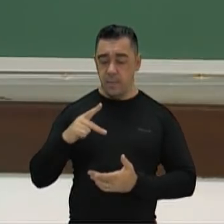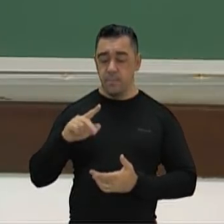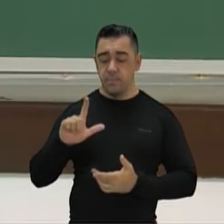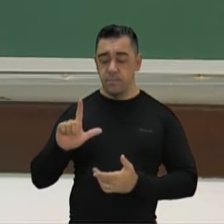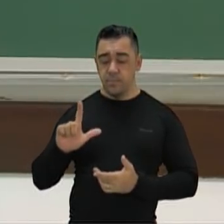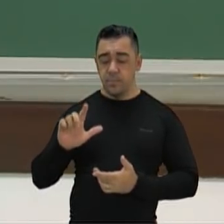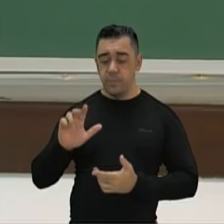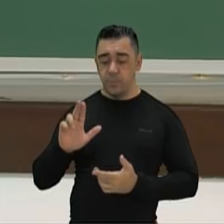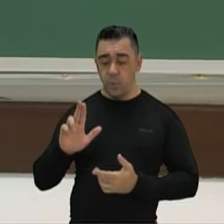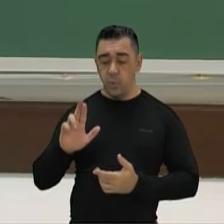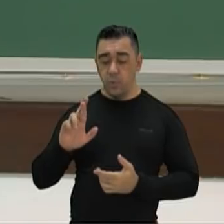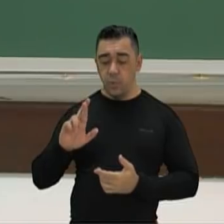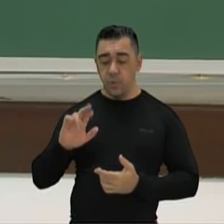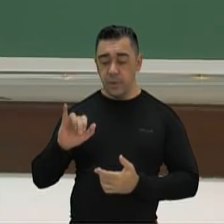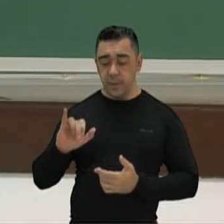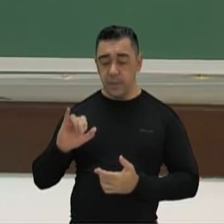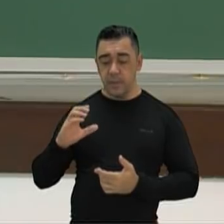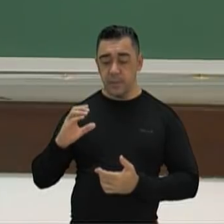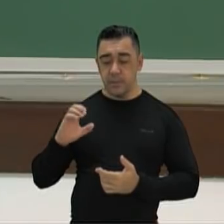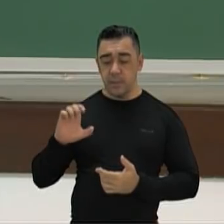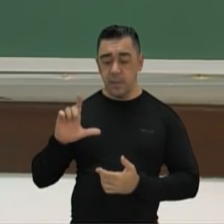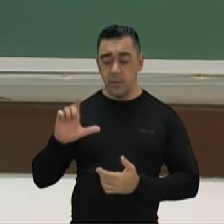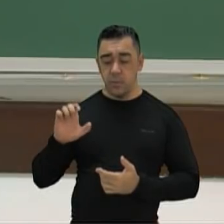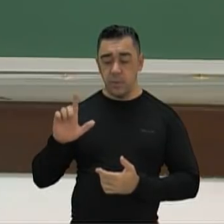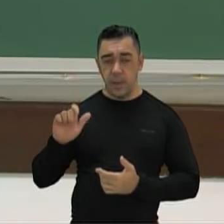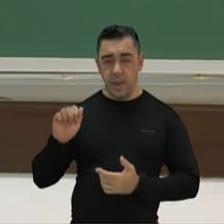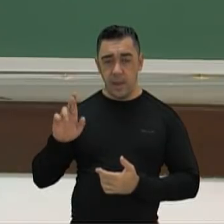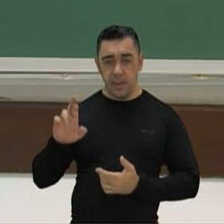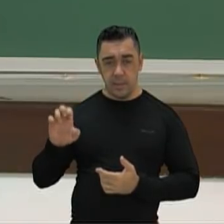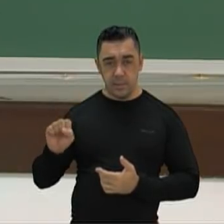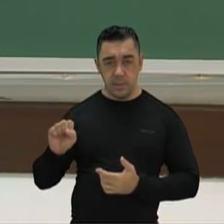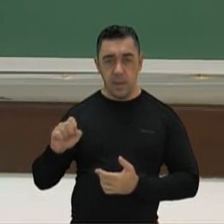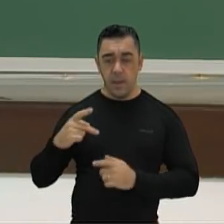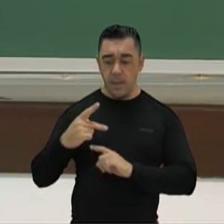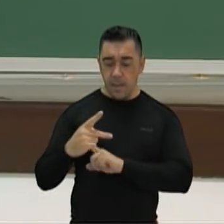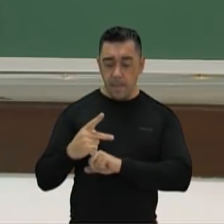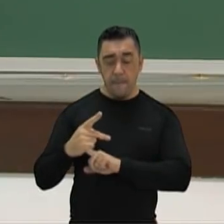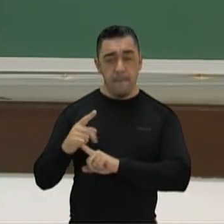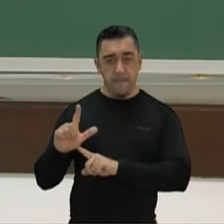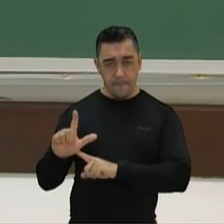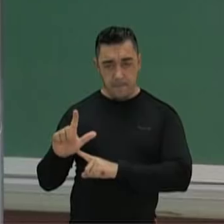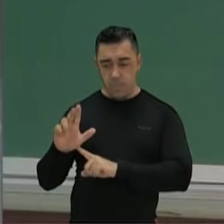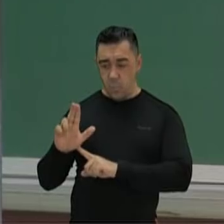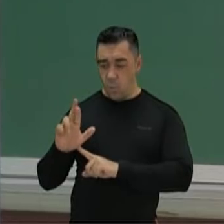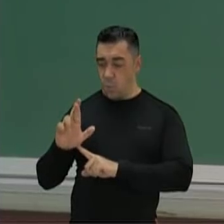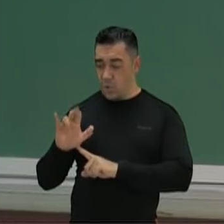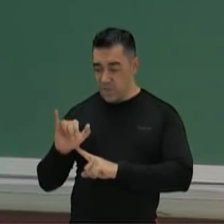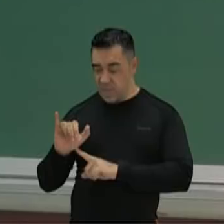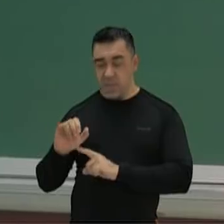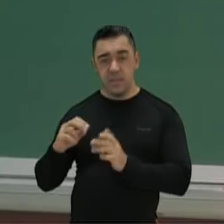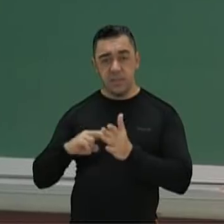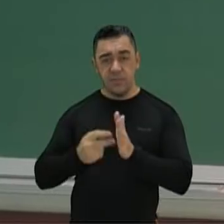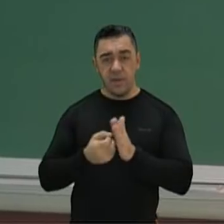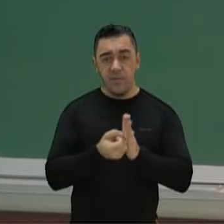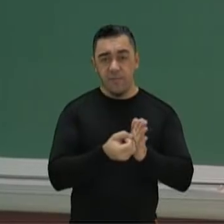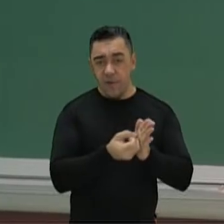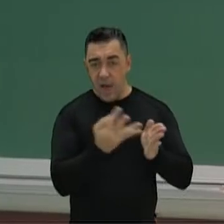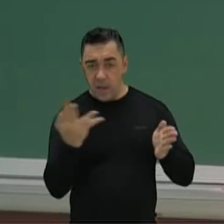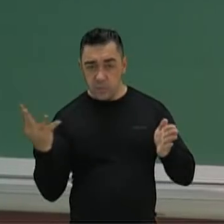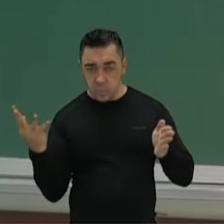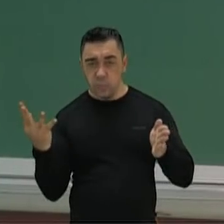pluricelulares. Então, pluri vem da palavra plural, vários, e celular, célula.